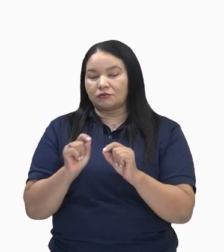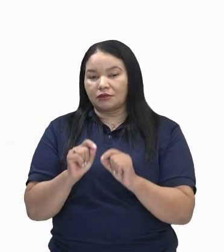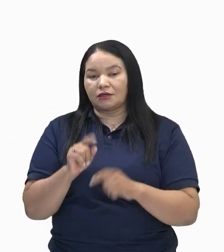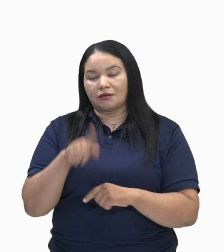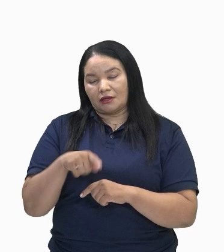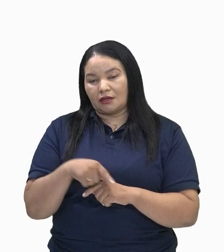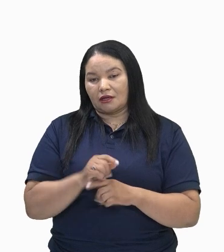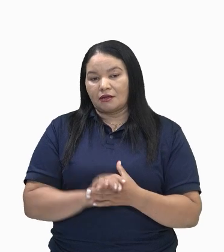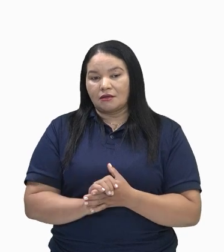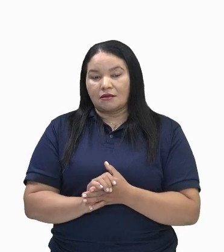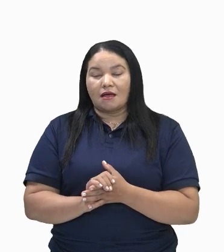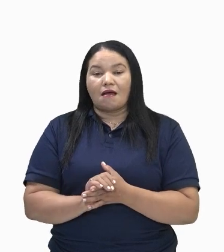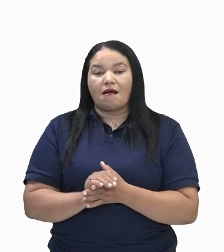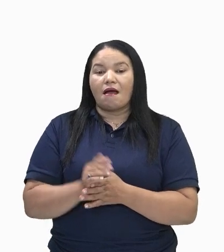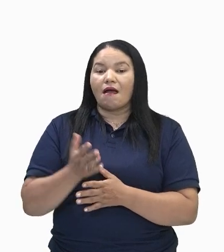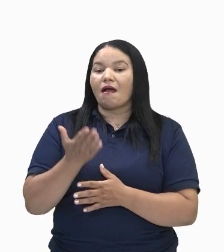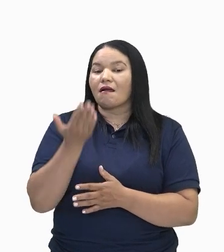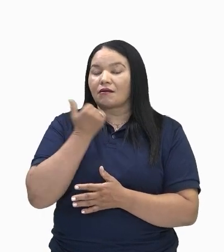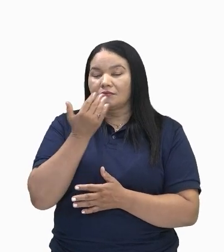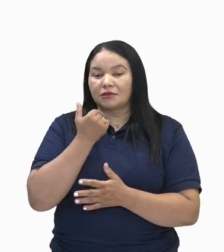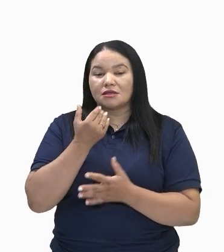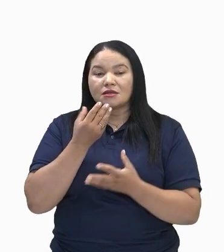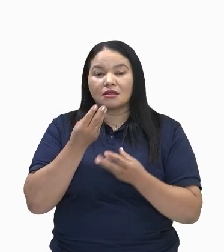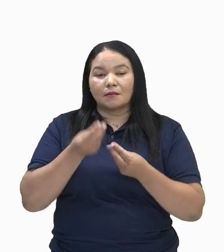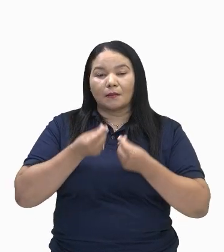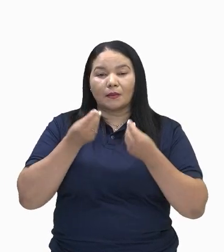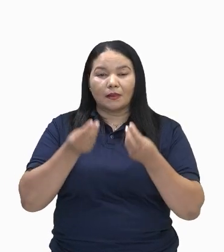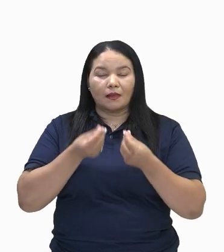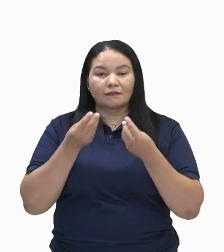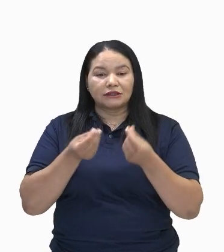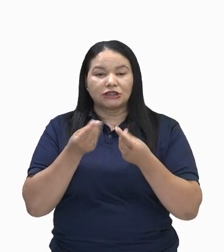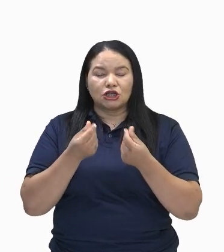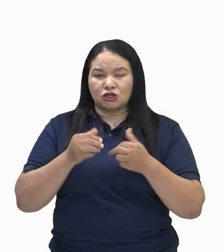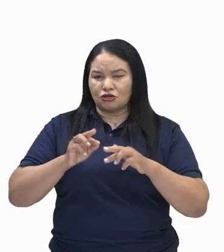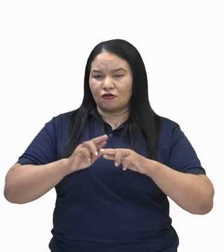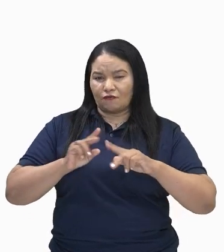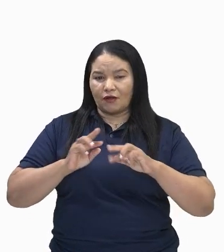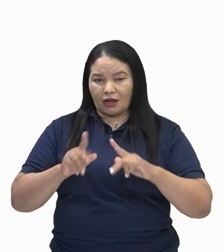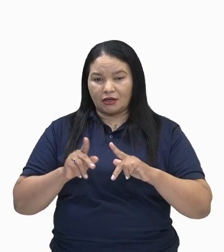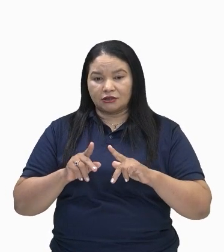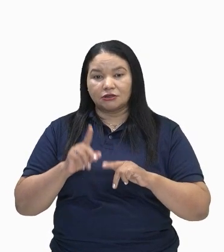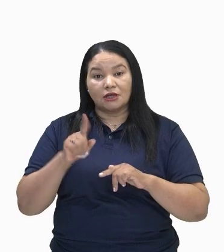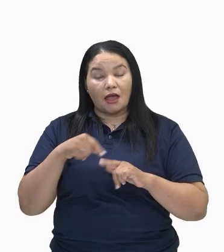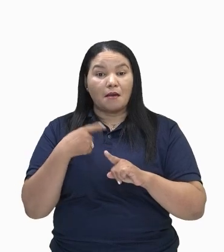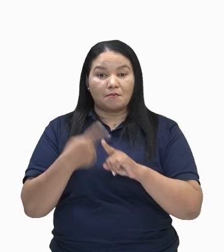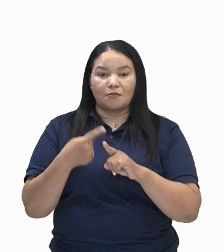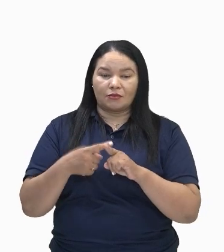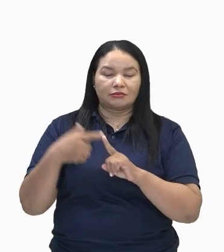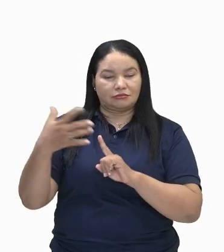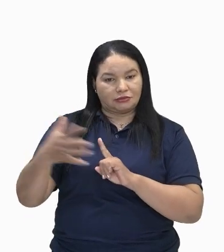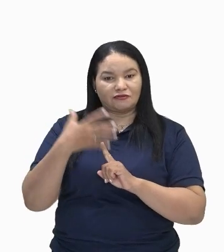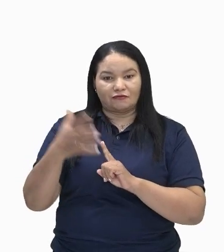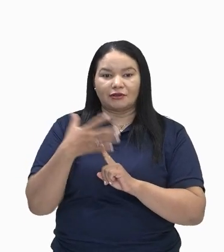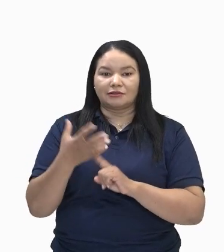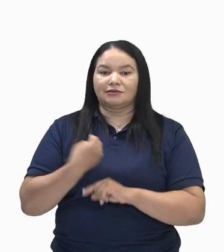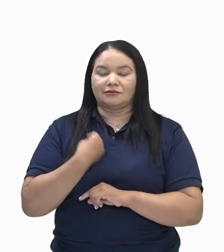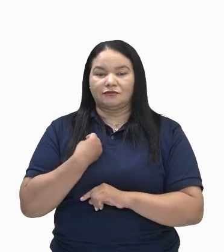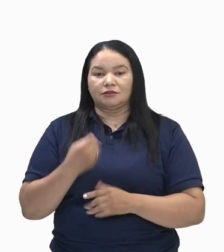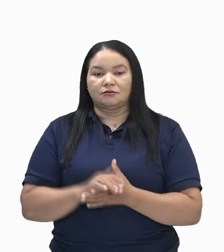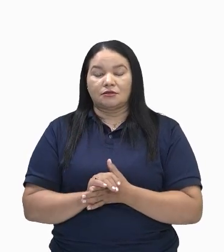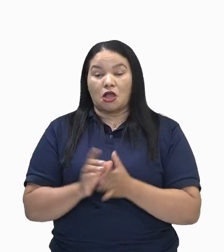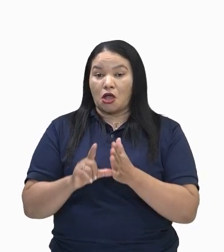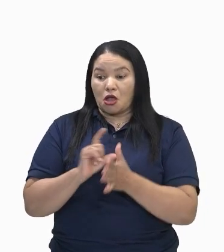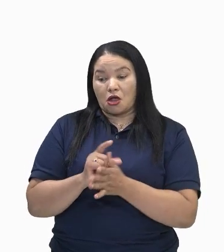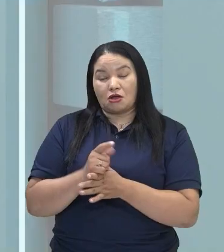que o alimento tem um sabor diferente, ou seja, a influência na sua vida, né? O lixo que inicialmente